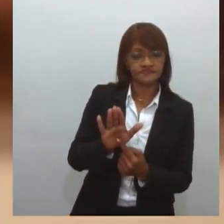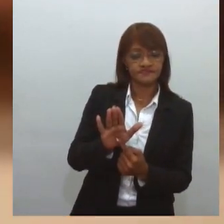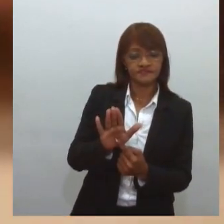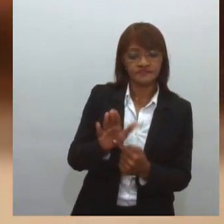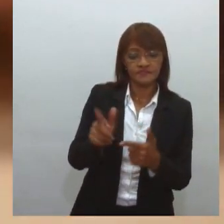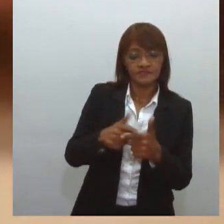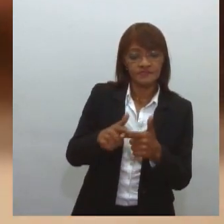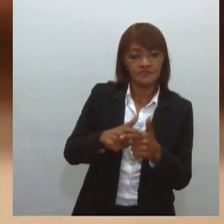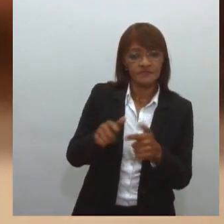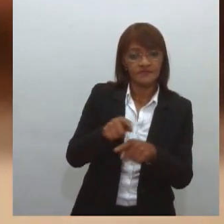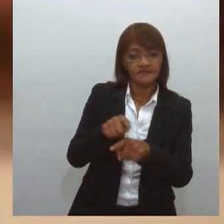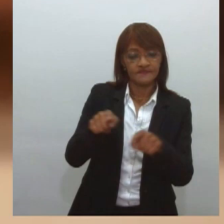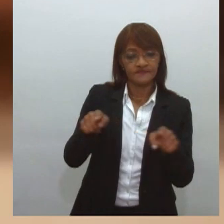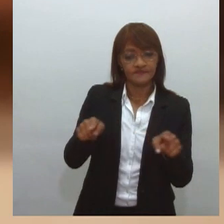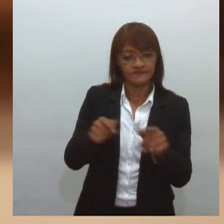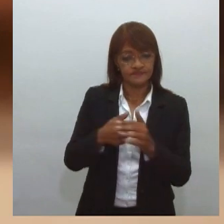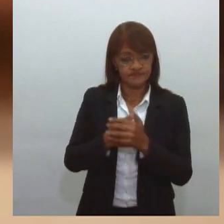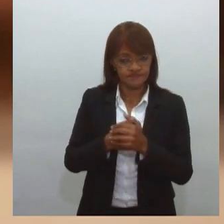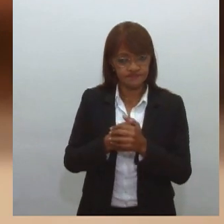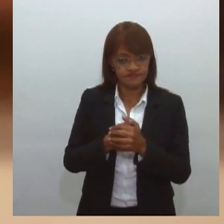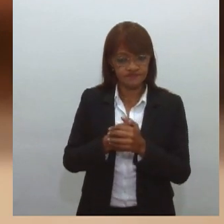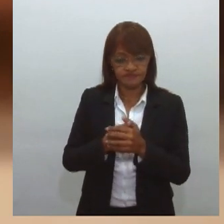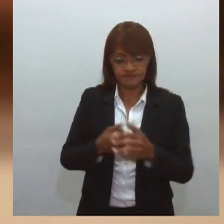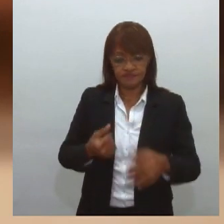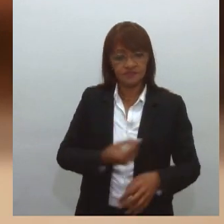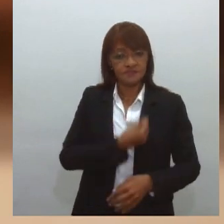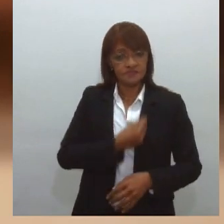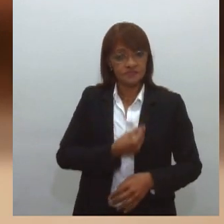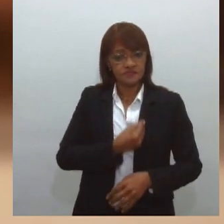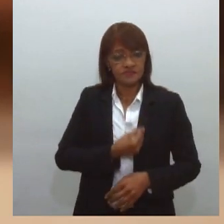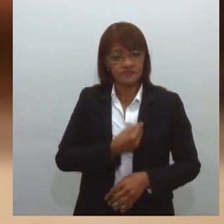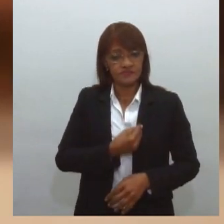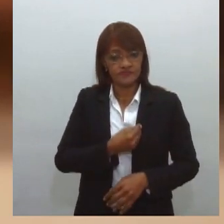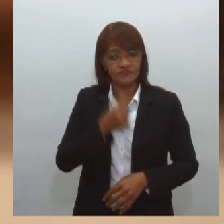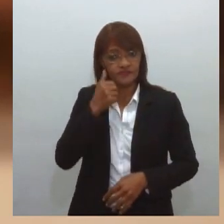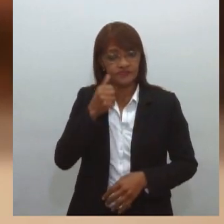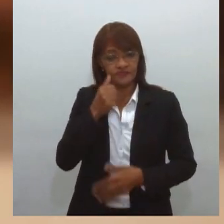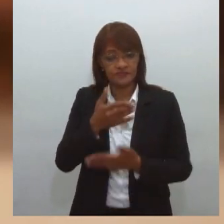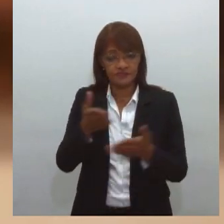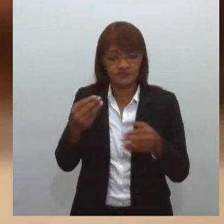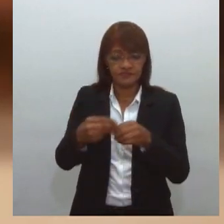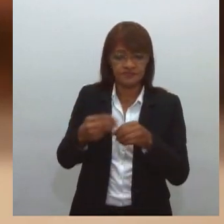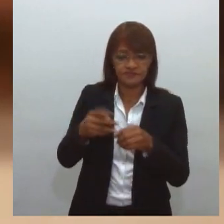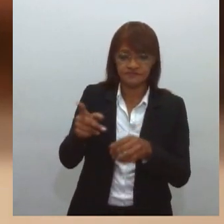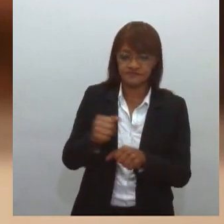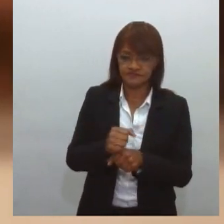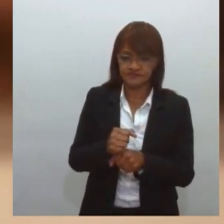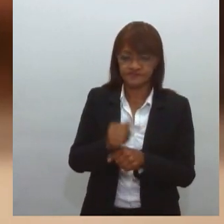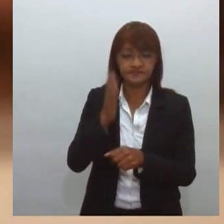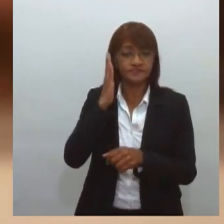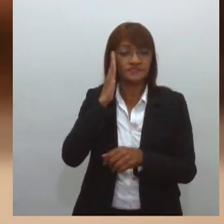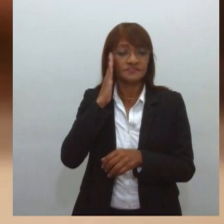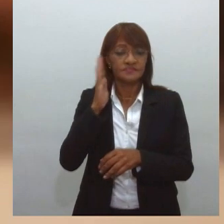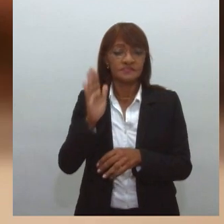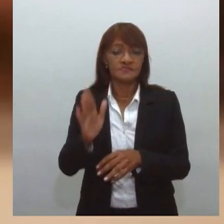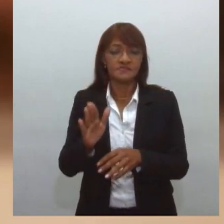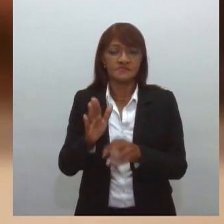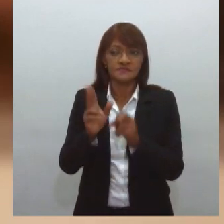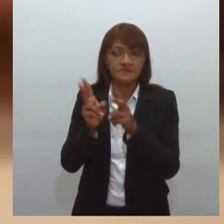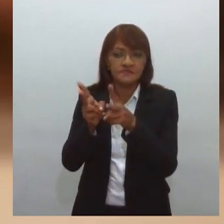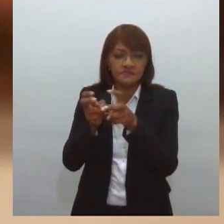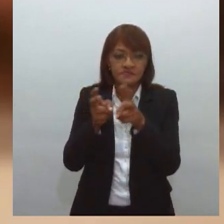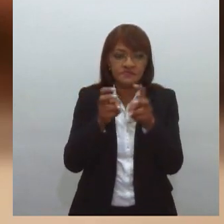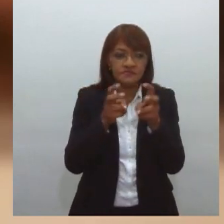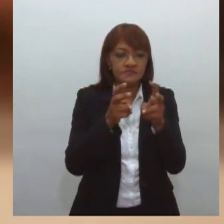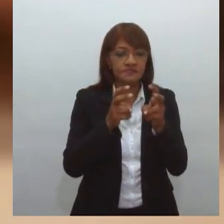as mulheres daquele município. As mulheres precisam entender que não é possível não ter esse olhar de homem e de